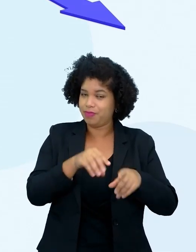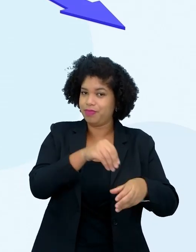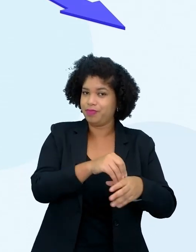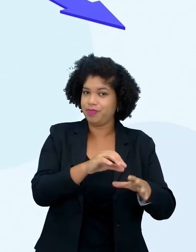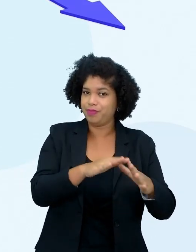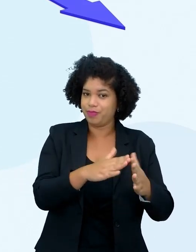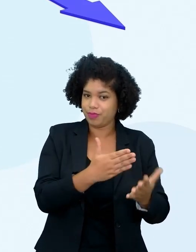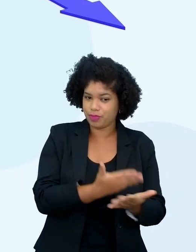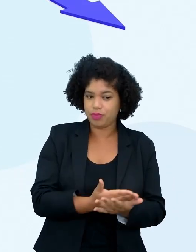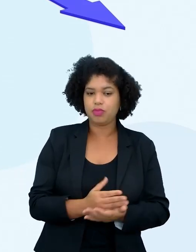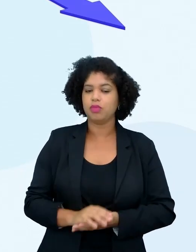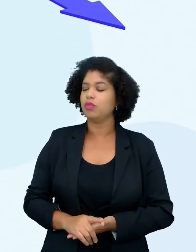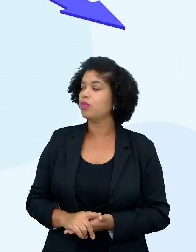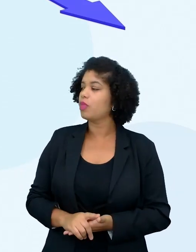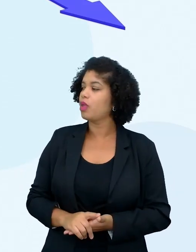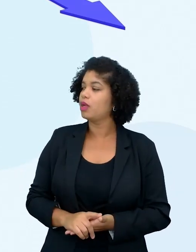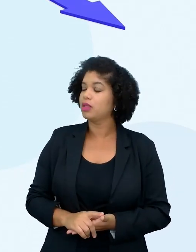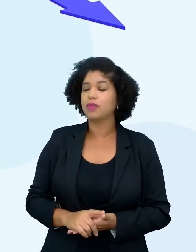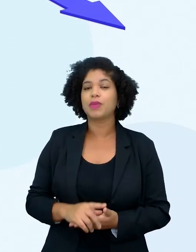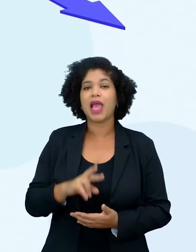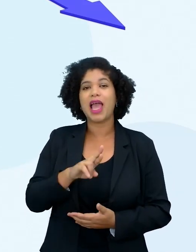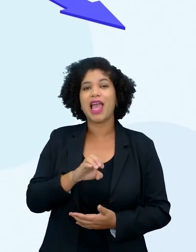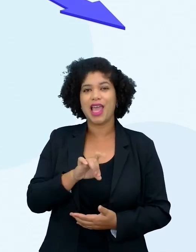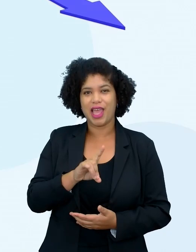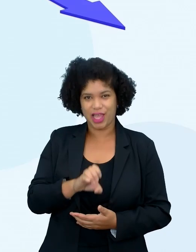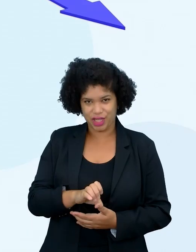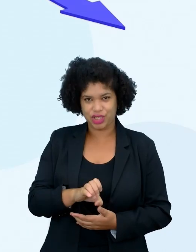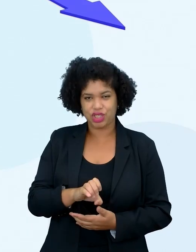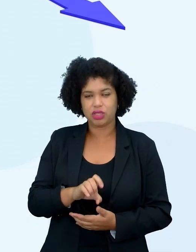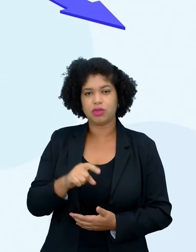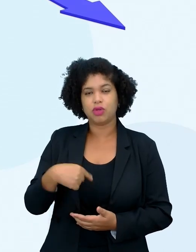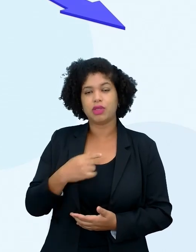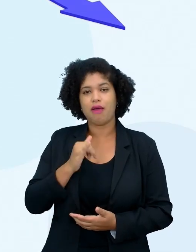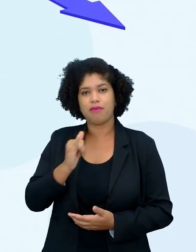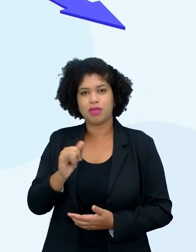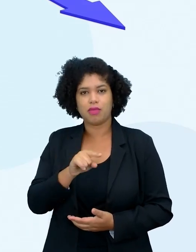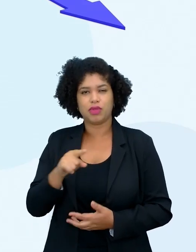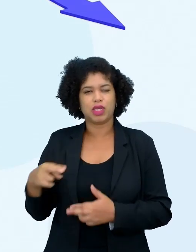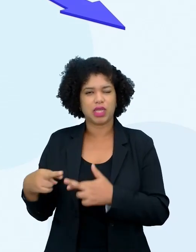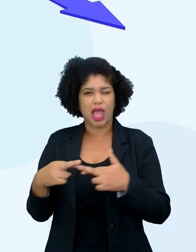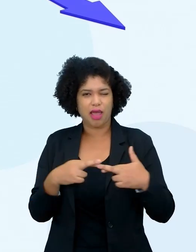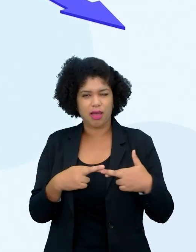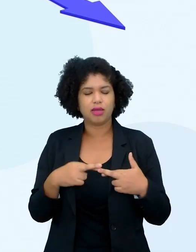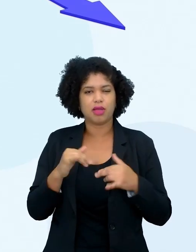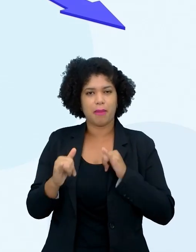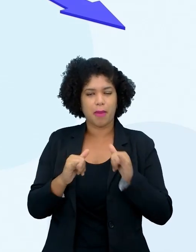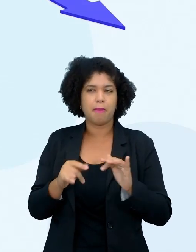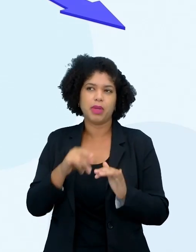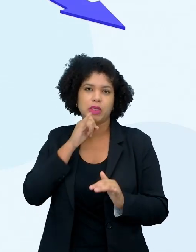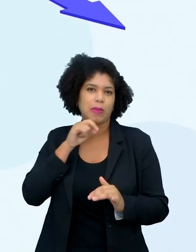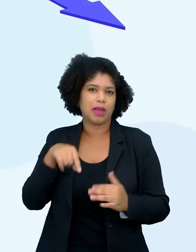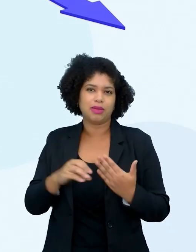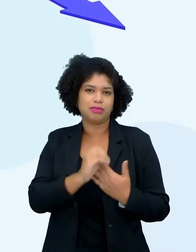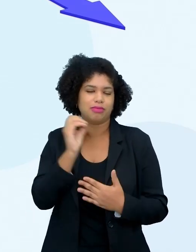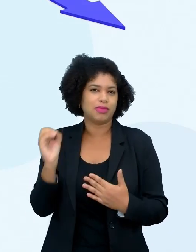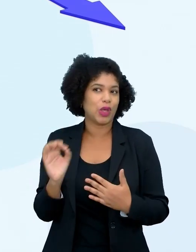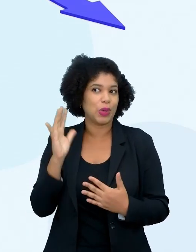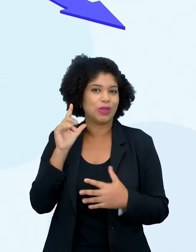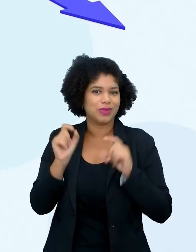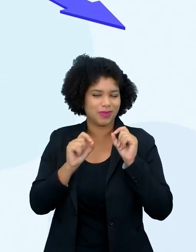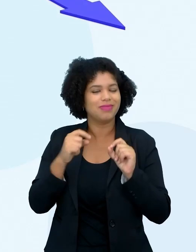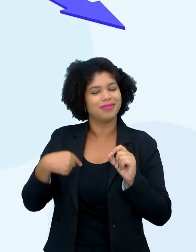interessantes para vocês aí do que está acontecendo no centro de mídias e, enfim, na rede como um todo. A avaliação e as